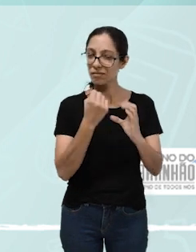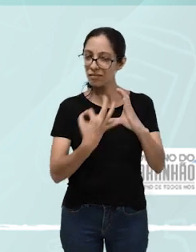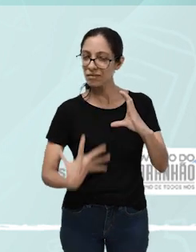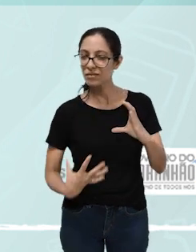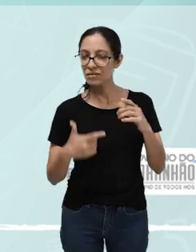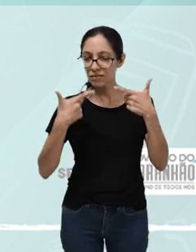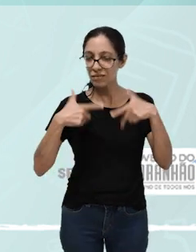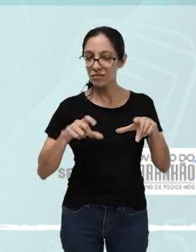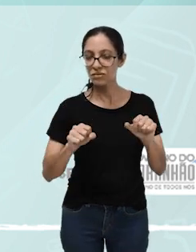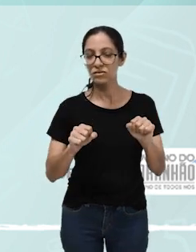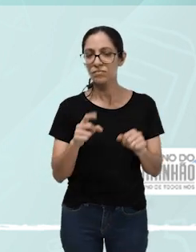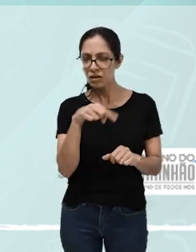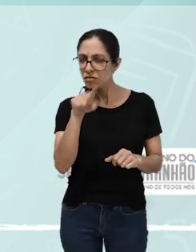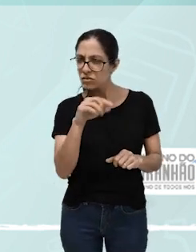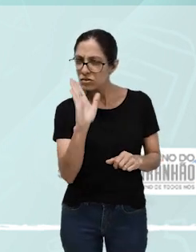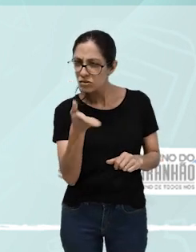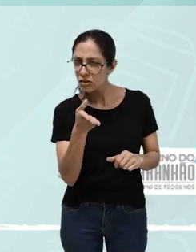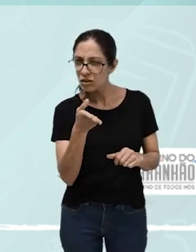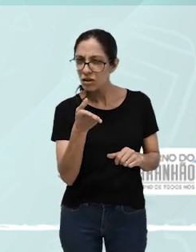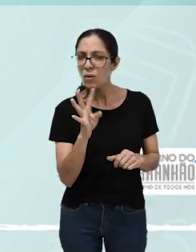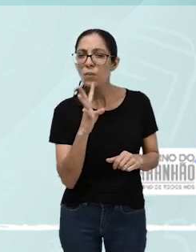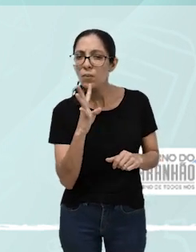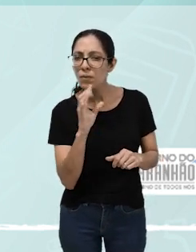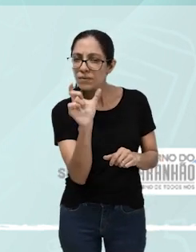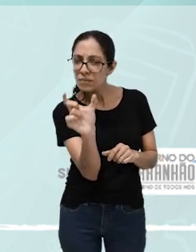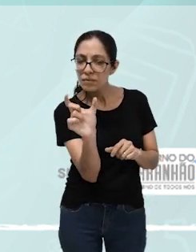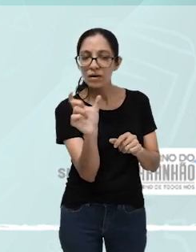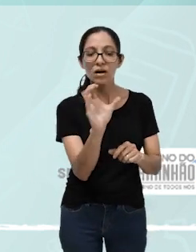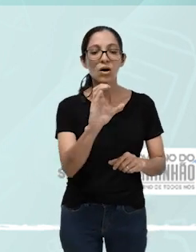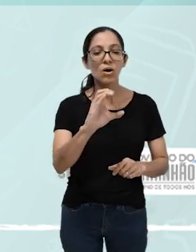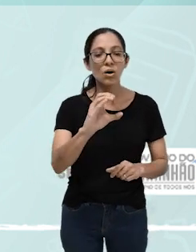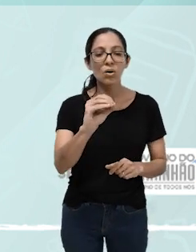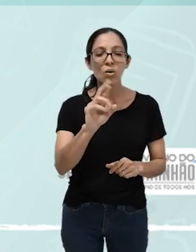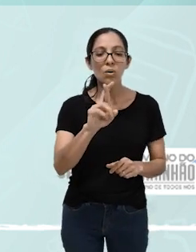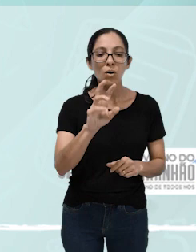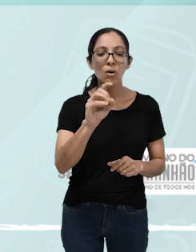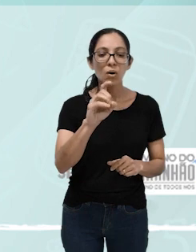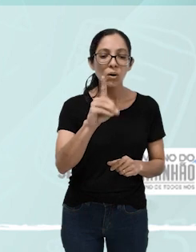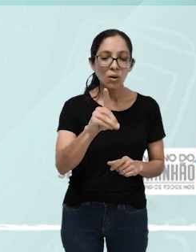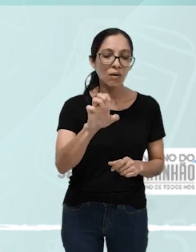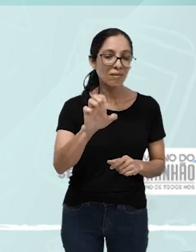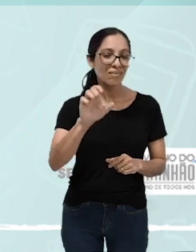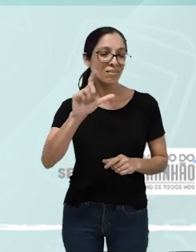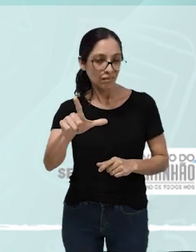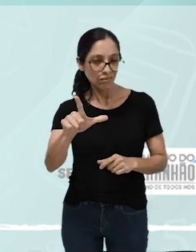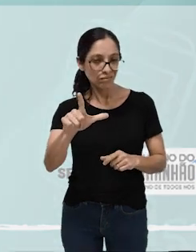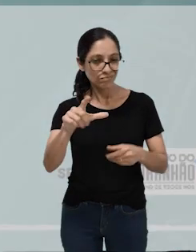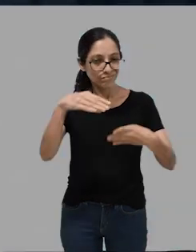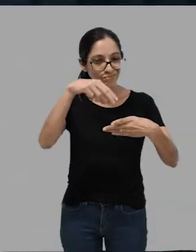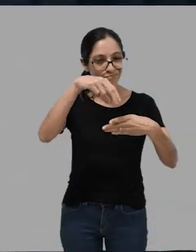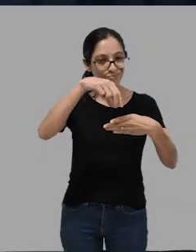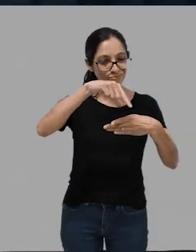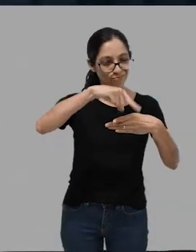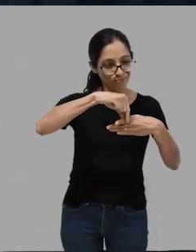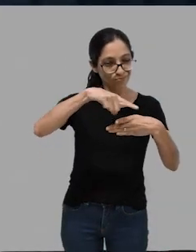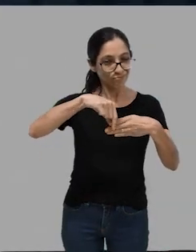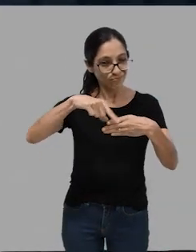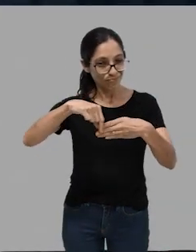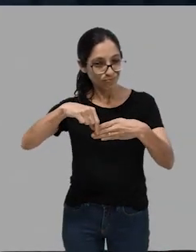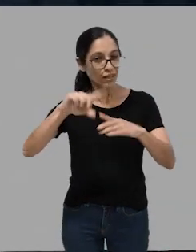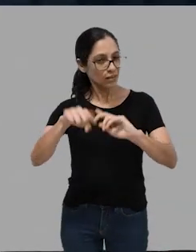Você já ouviu falar de cordel nós teremos é lá na frente uma aula específica sobre